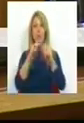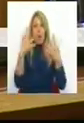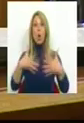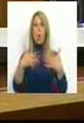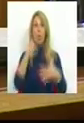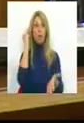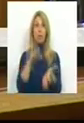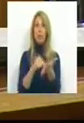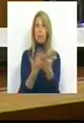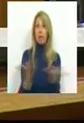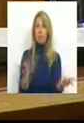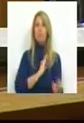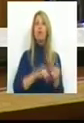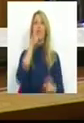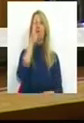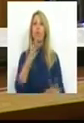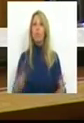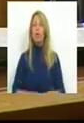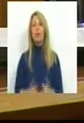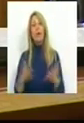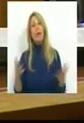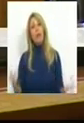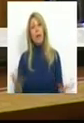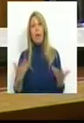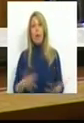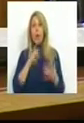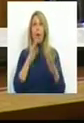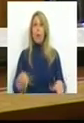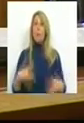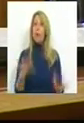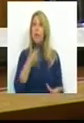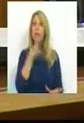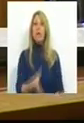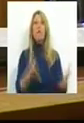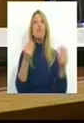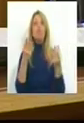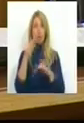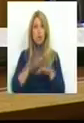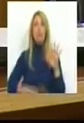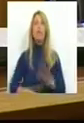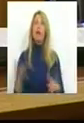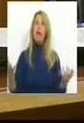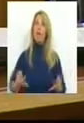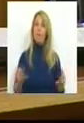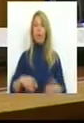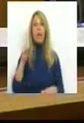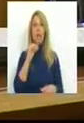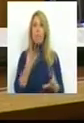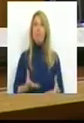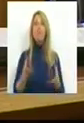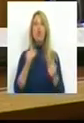deu resultados, Sr. Ministro. É caso para se poder afirmar que muito se fez e também muito se